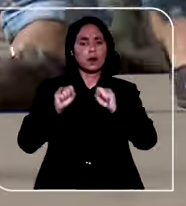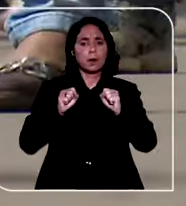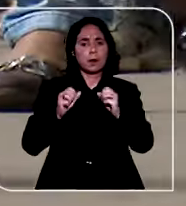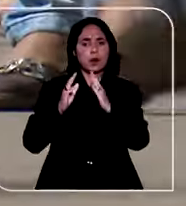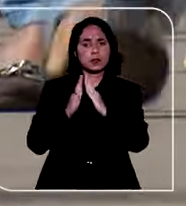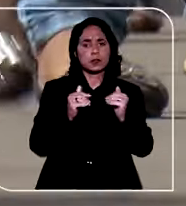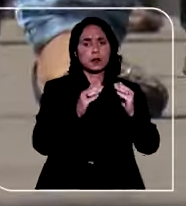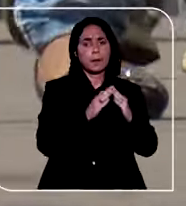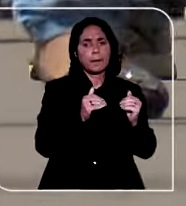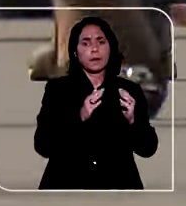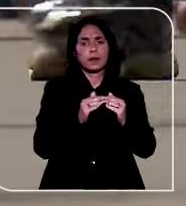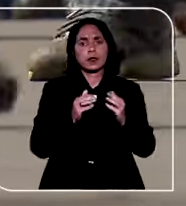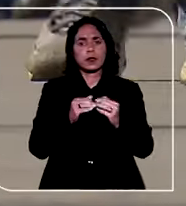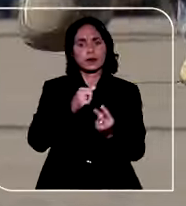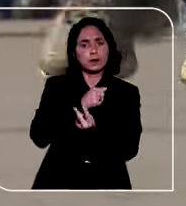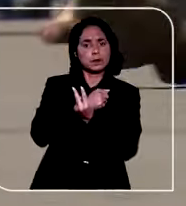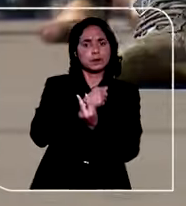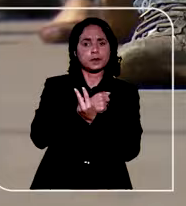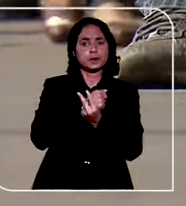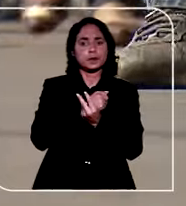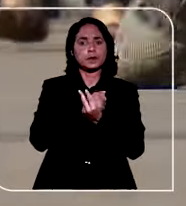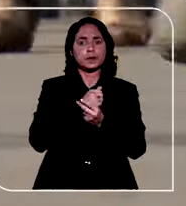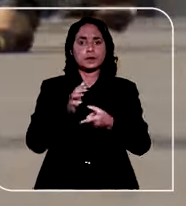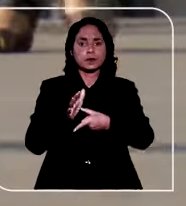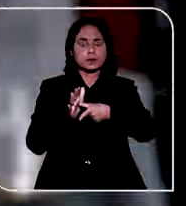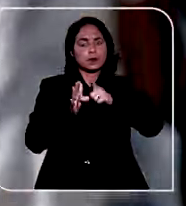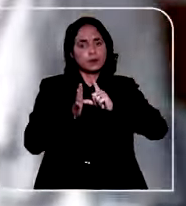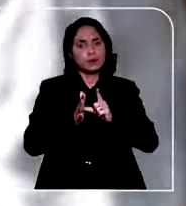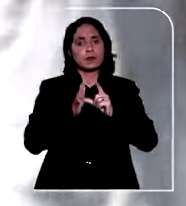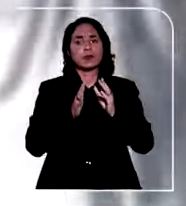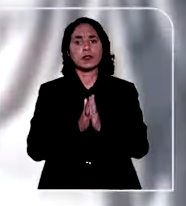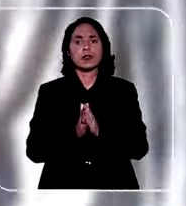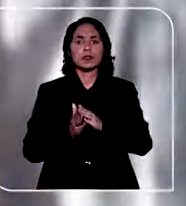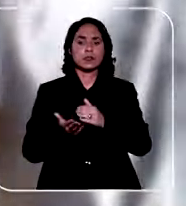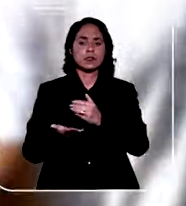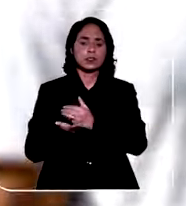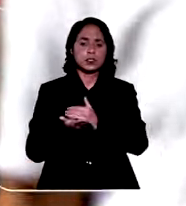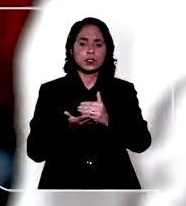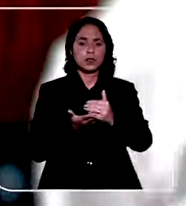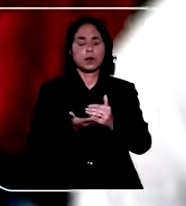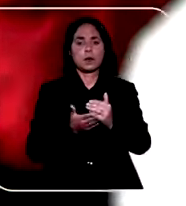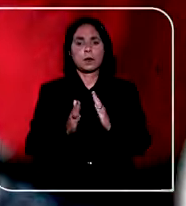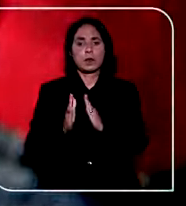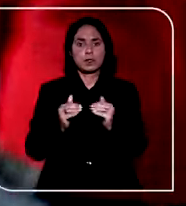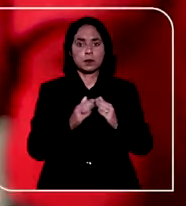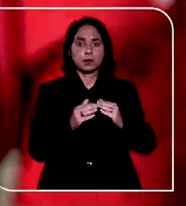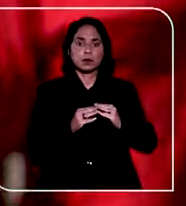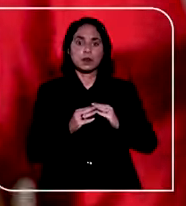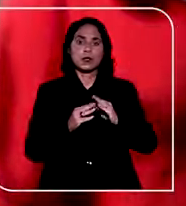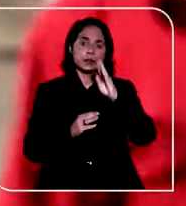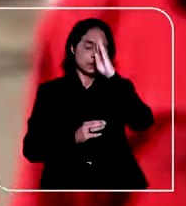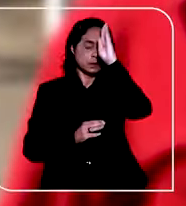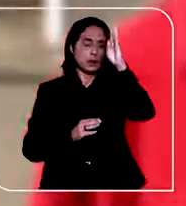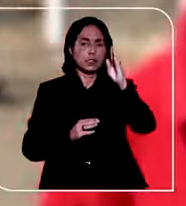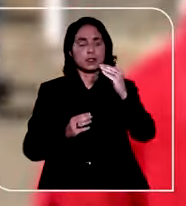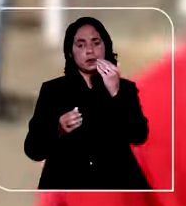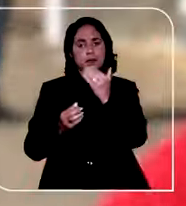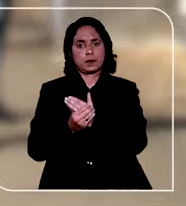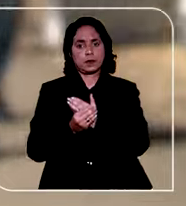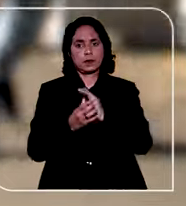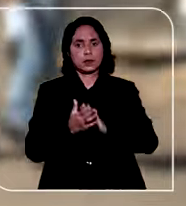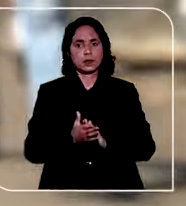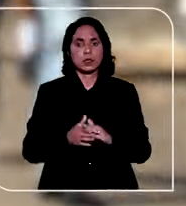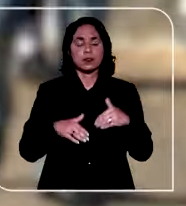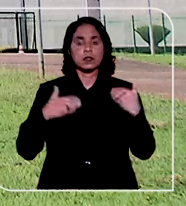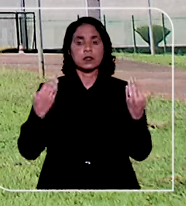justiça pedido de tutela cautelar antecedente antes mesmo de fazer o pedido process nessa